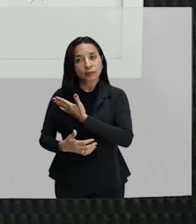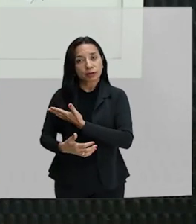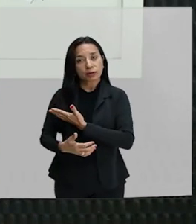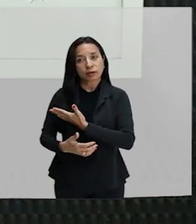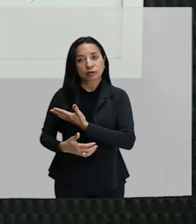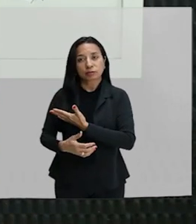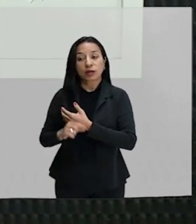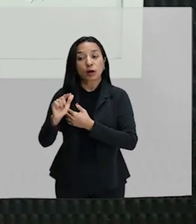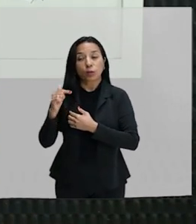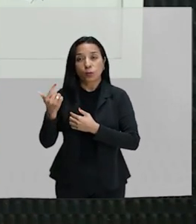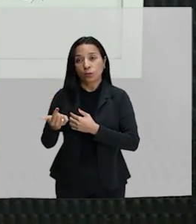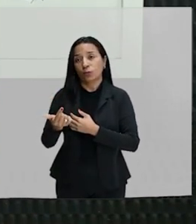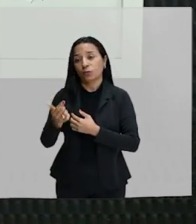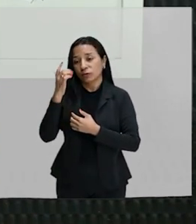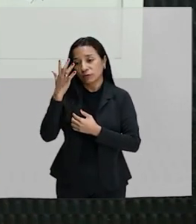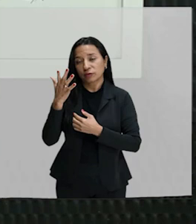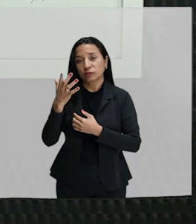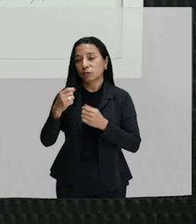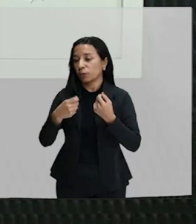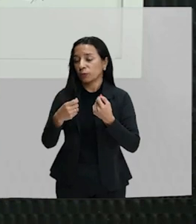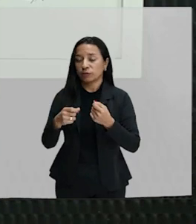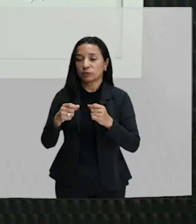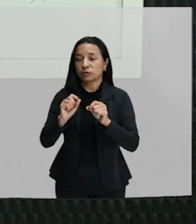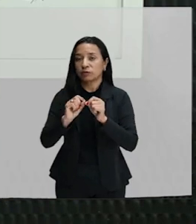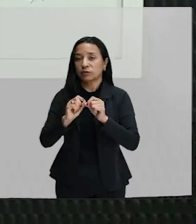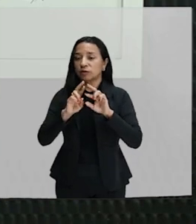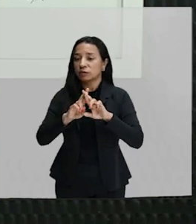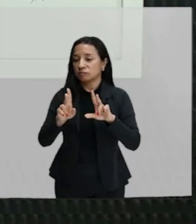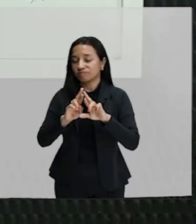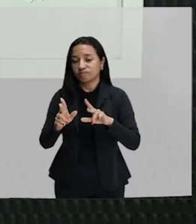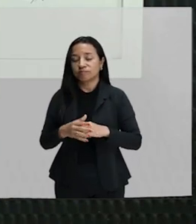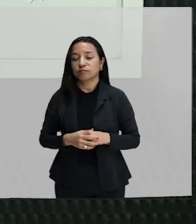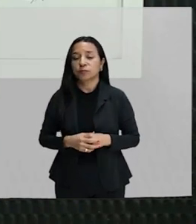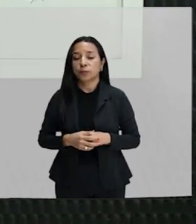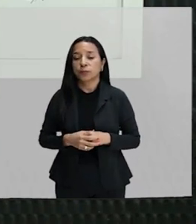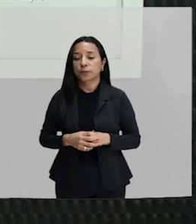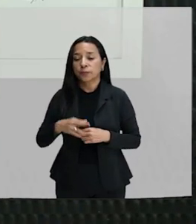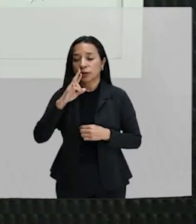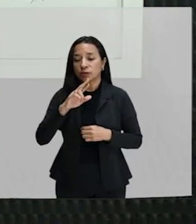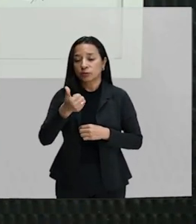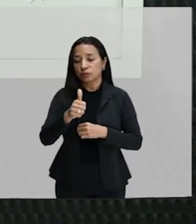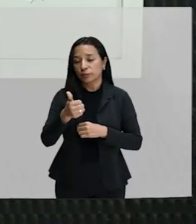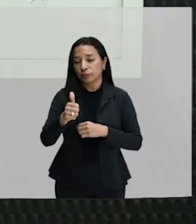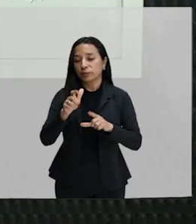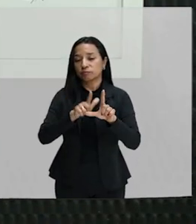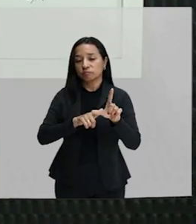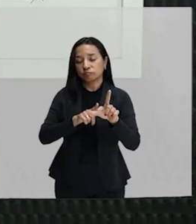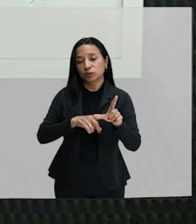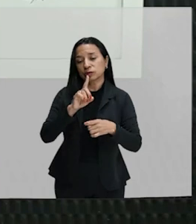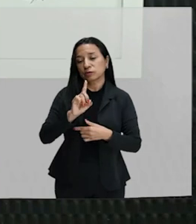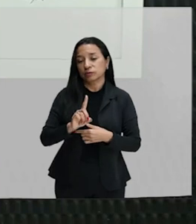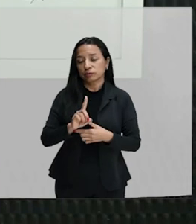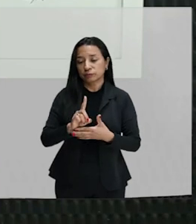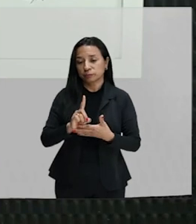imediata né a gente não precisa fazer essas diferenças então da prime letra D Ok a segunda